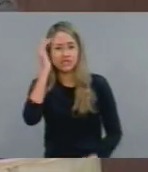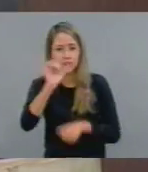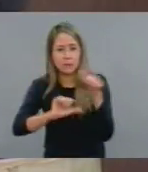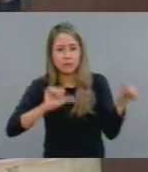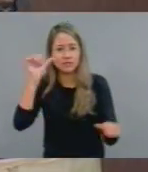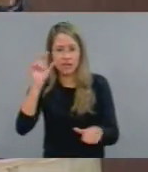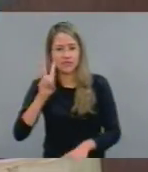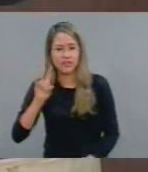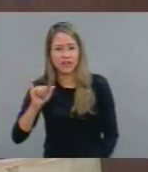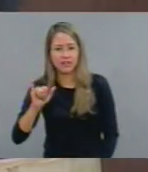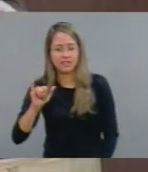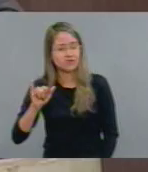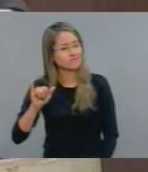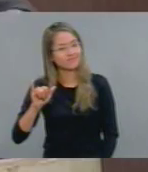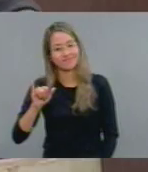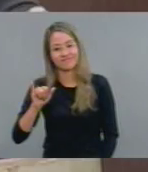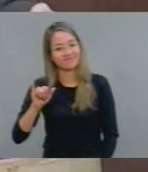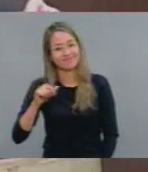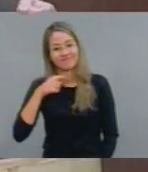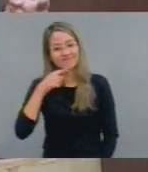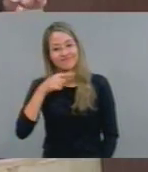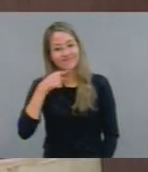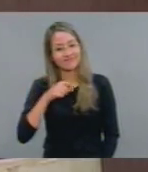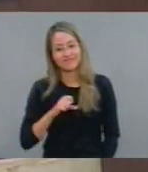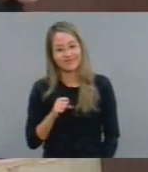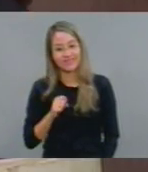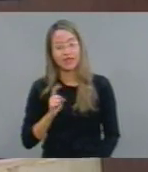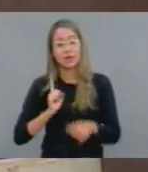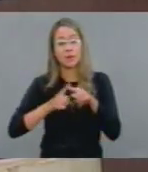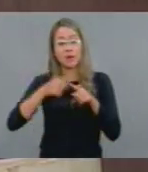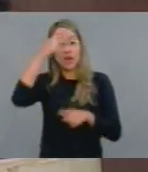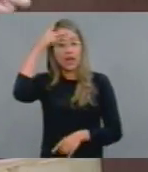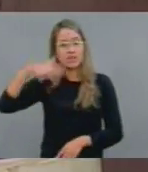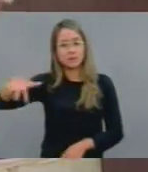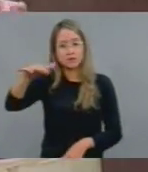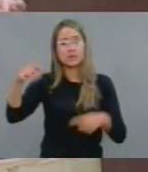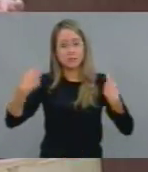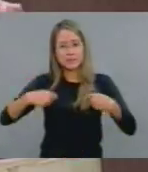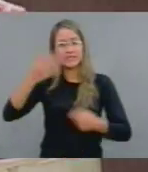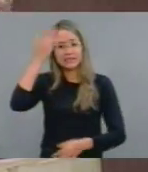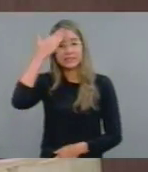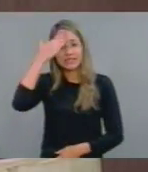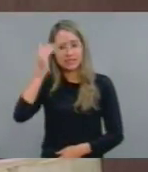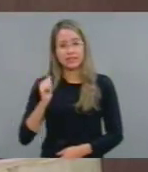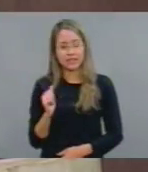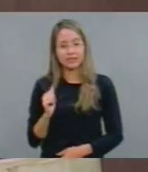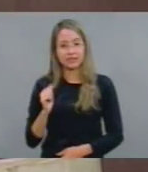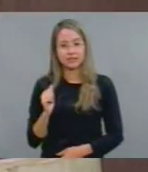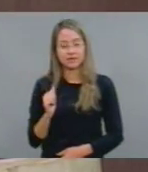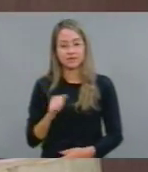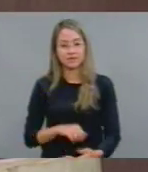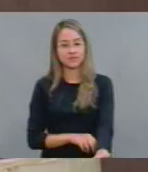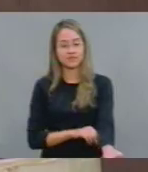portanto, revelado até como educação política coletiva para as pessoas não compreenderem.